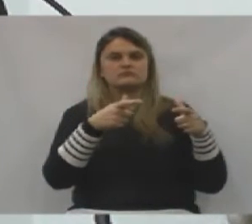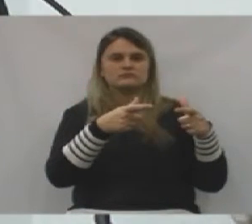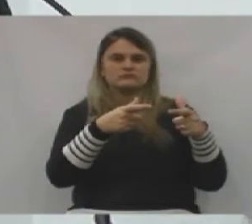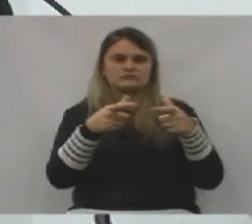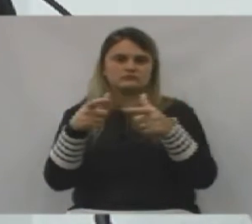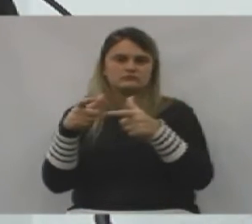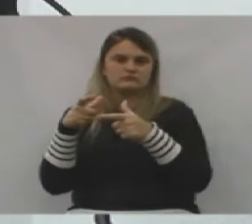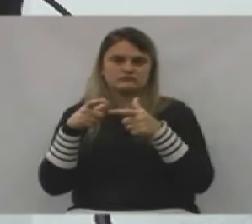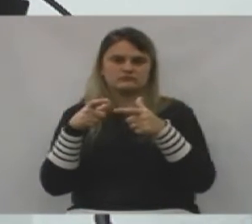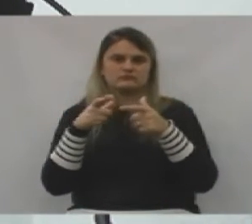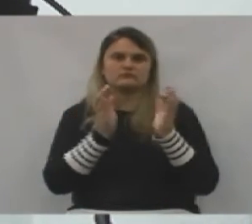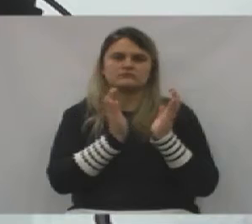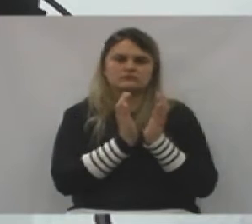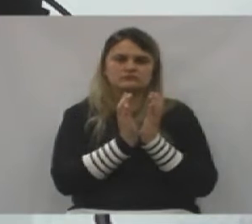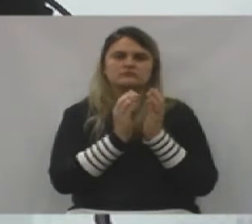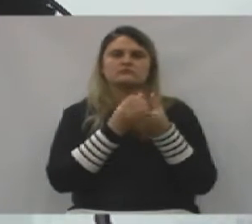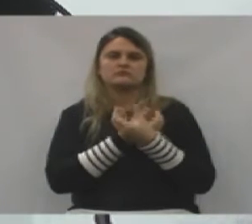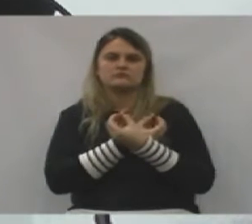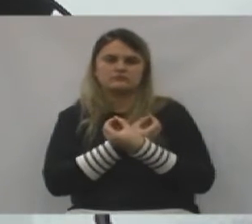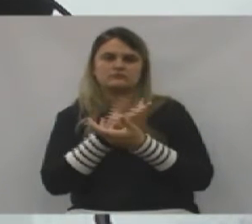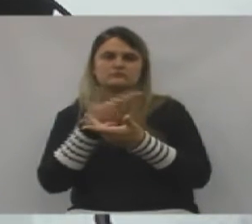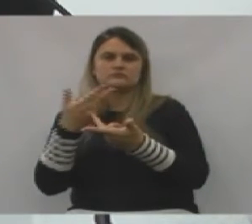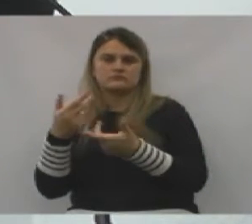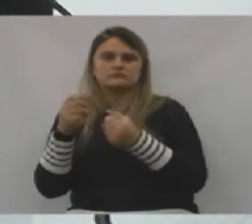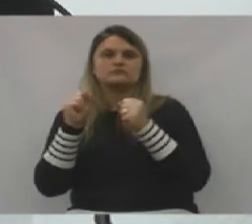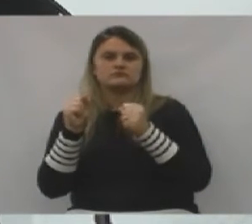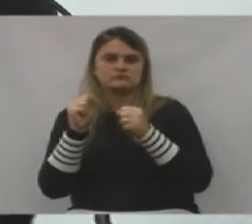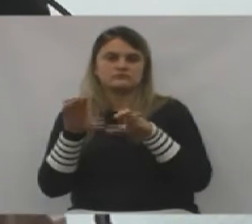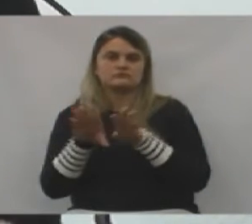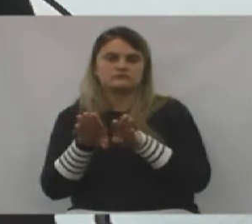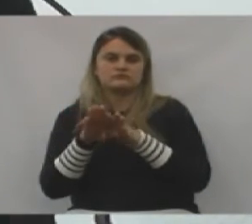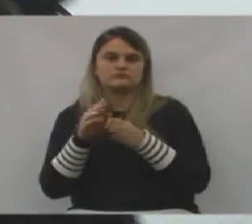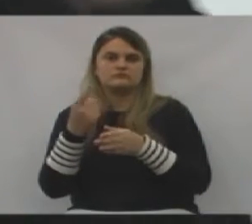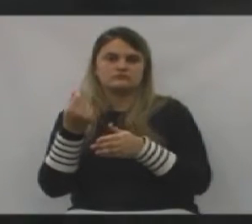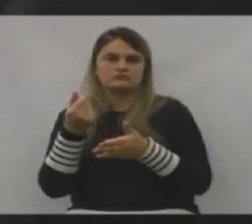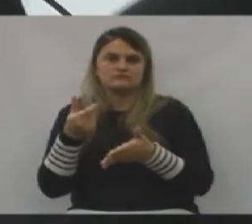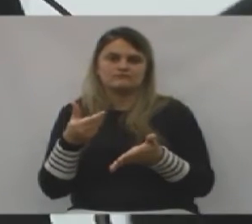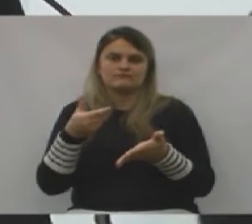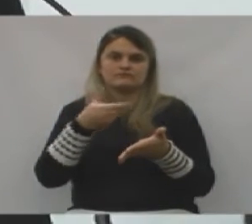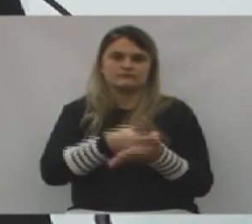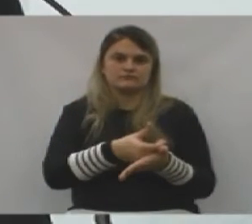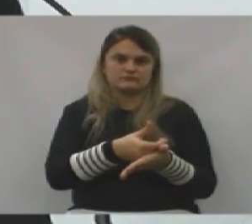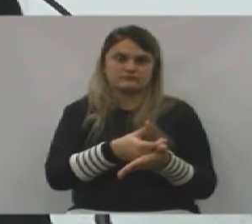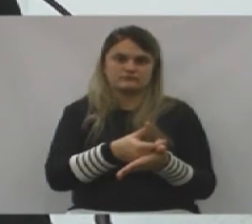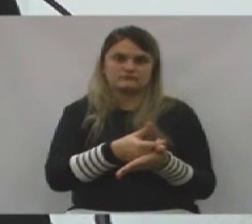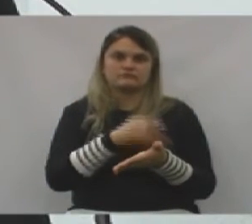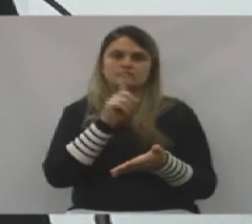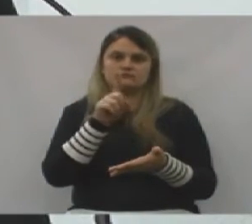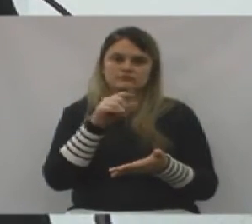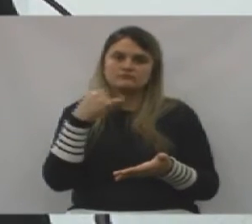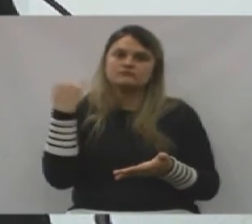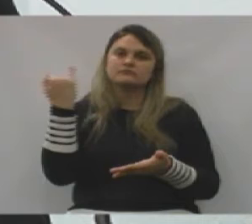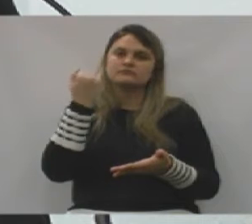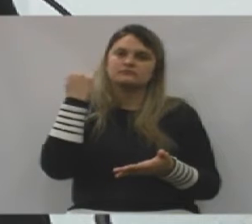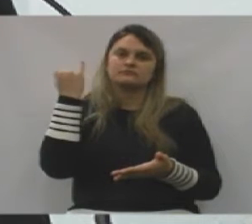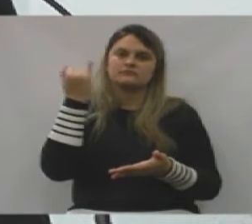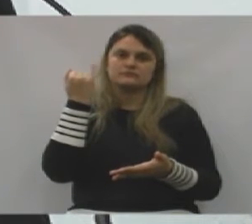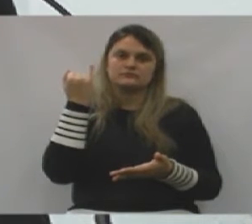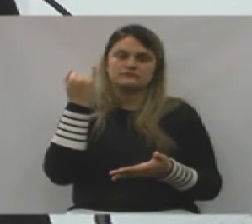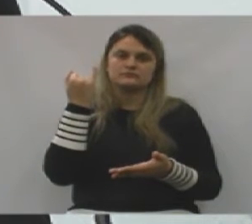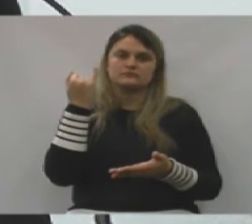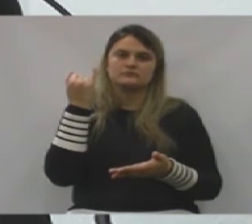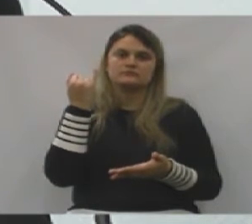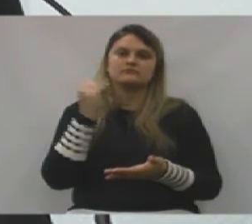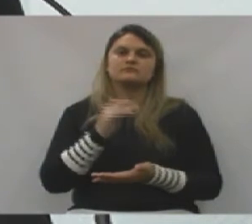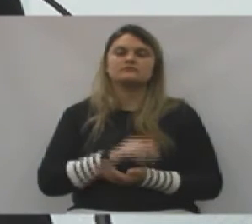entidades poderiam também receber uma pequena fatia, e que para eles vai ser de uma importância